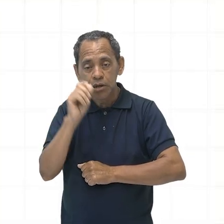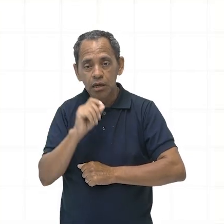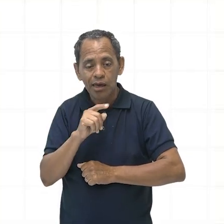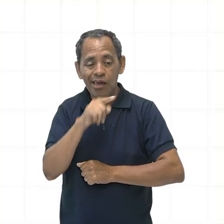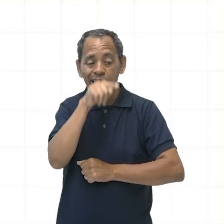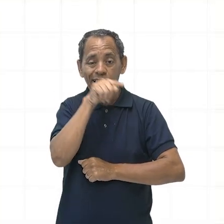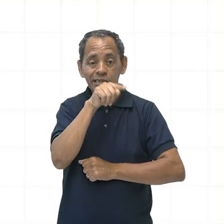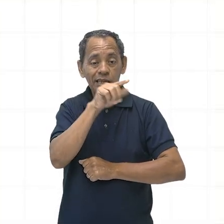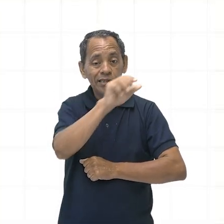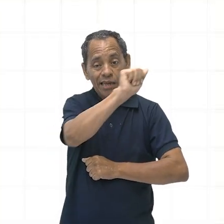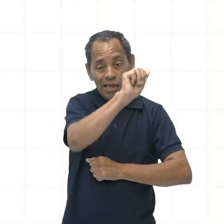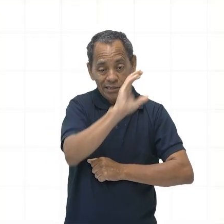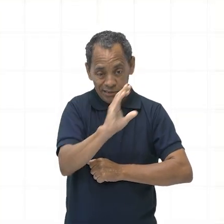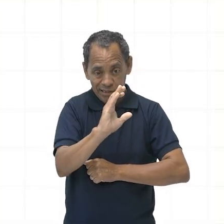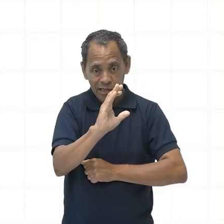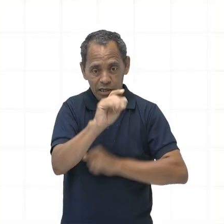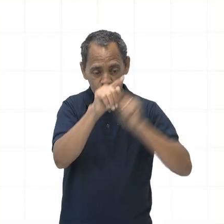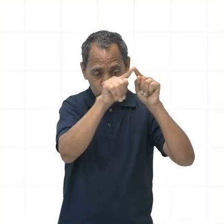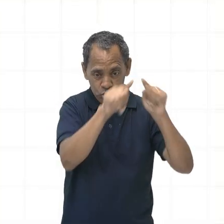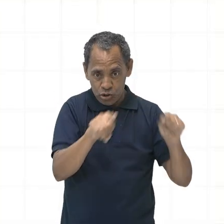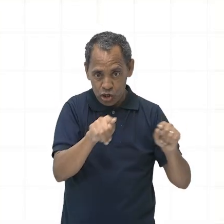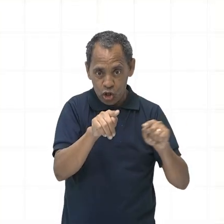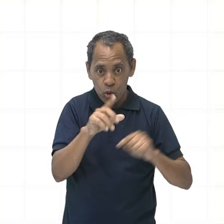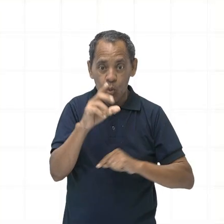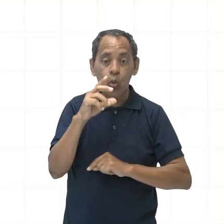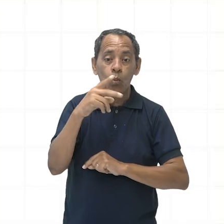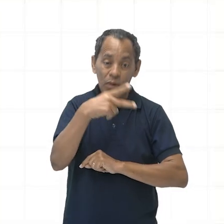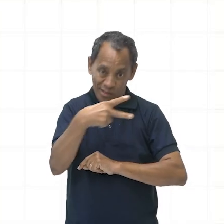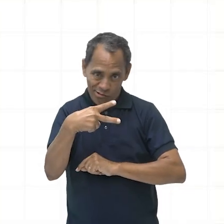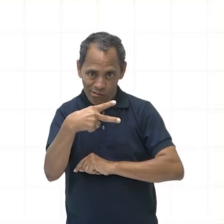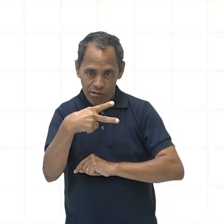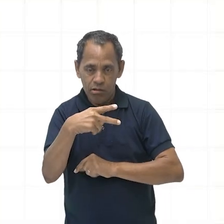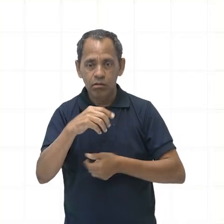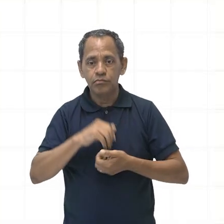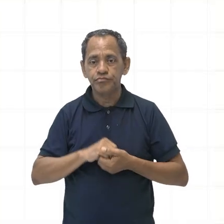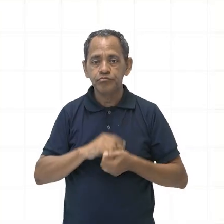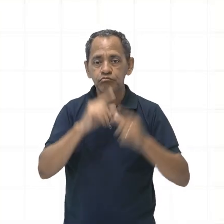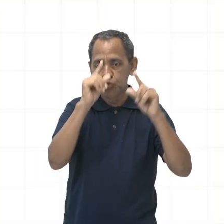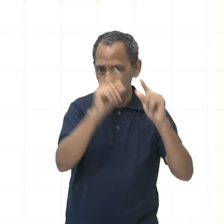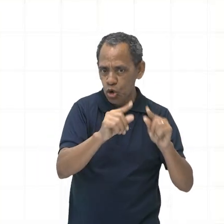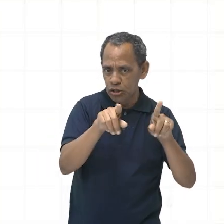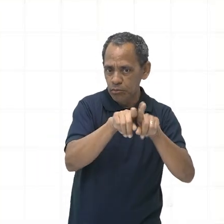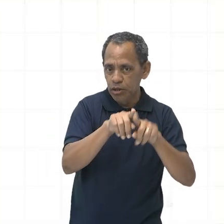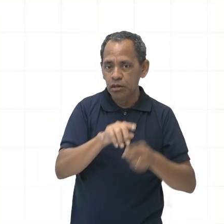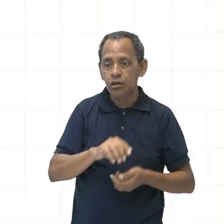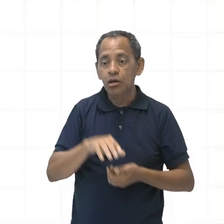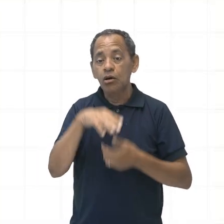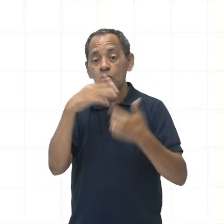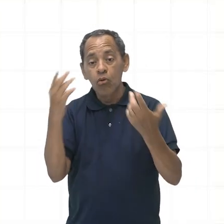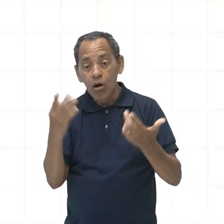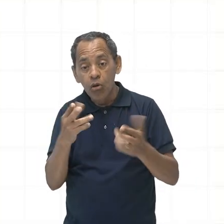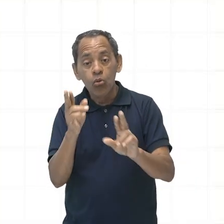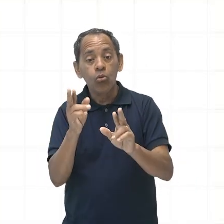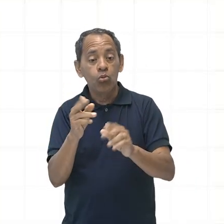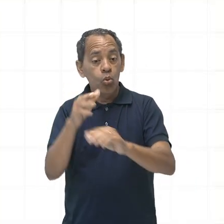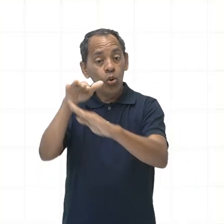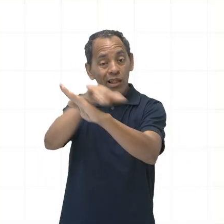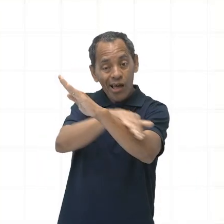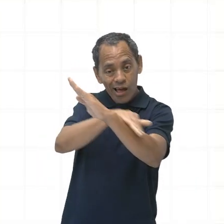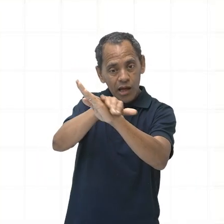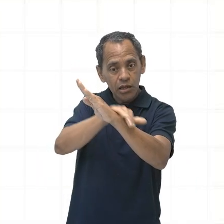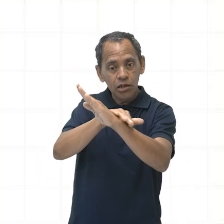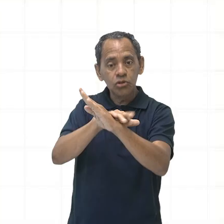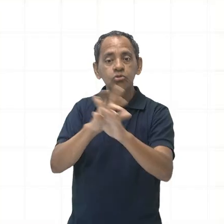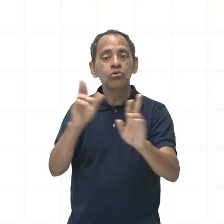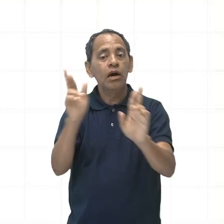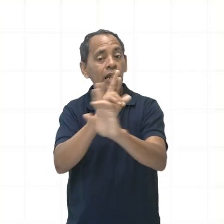menor, quando a gente vai passar para o triângulo maior, qual é o lado que é correspondente a ele? Né? Será